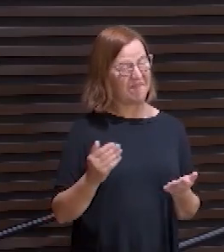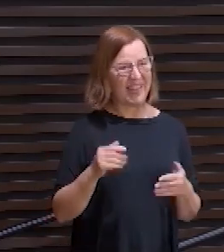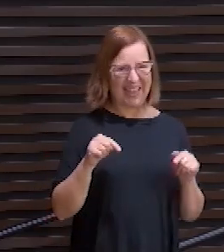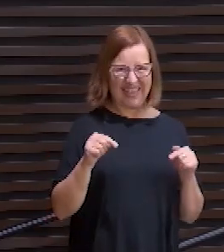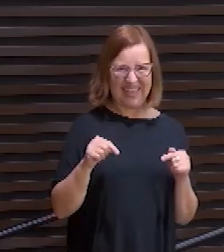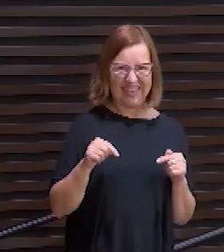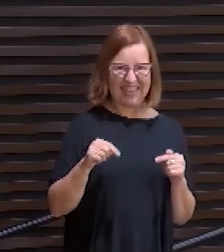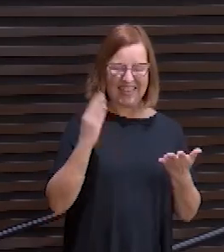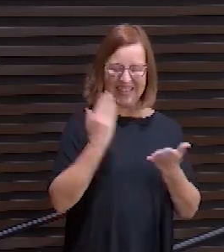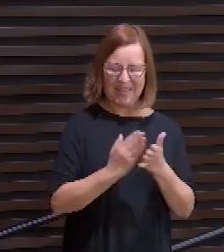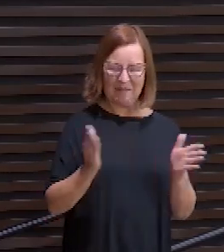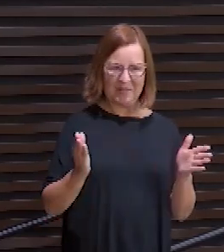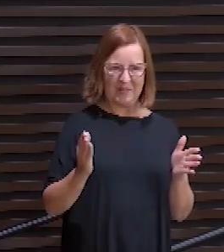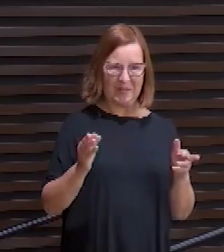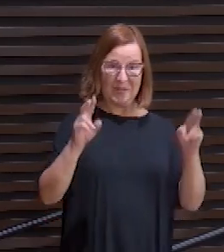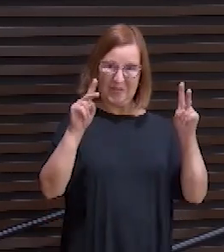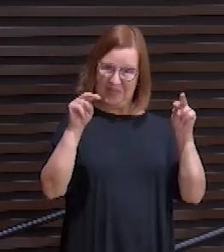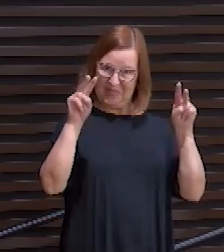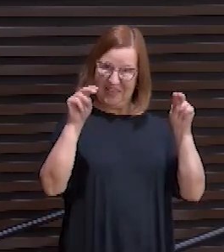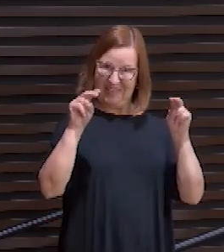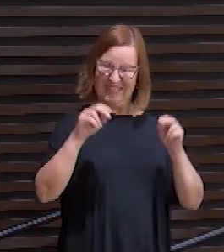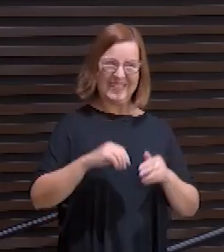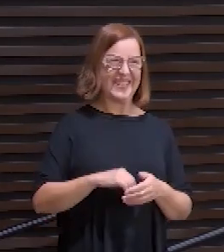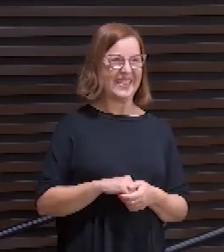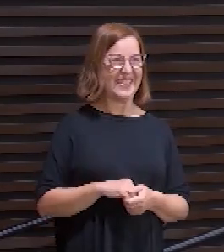Aqui terminou o assunto.